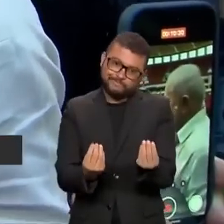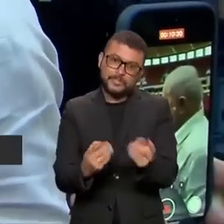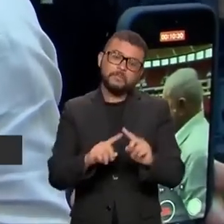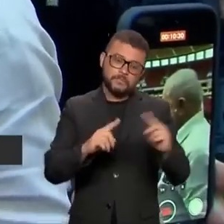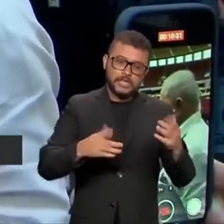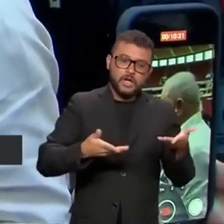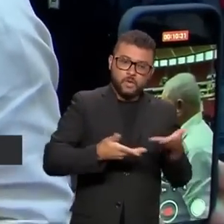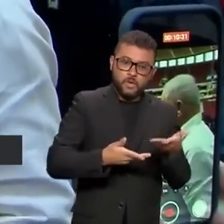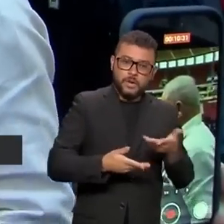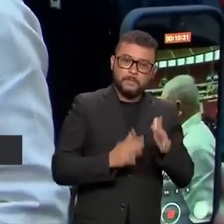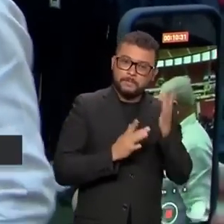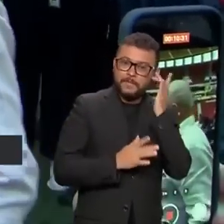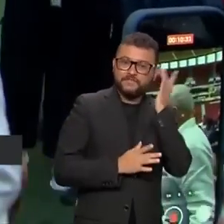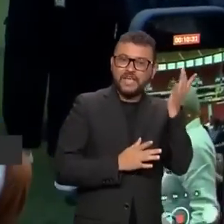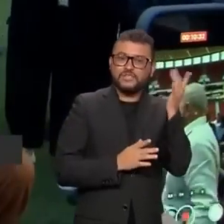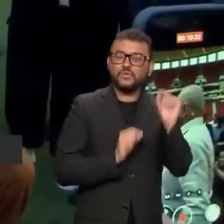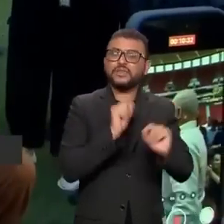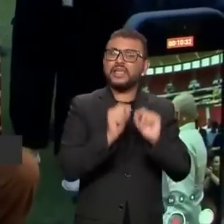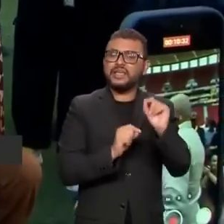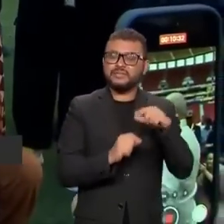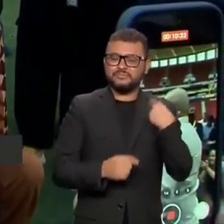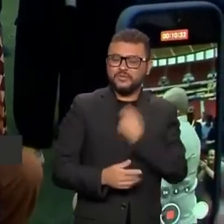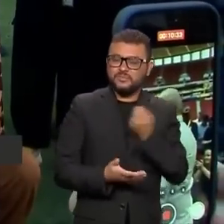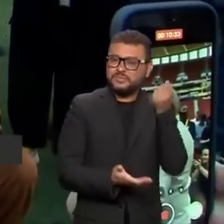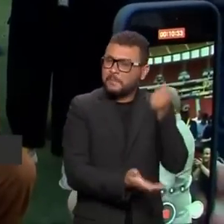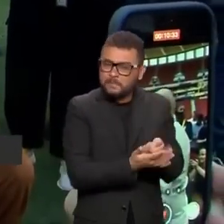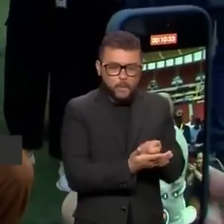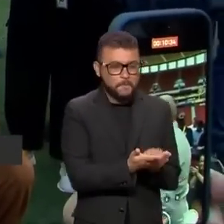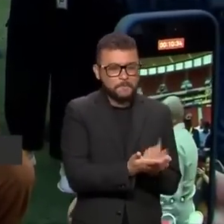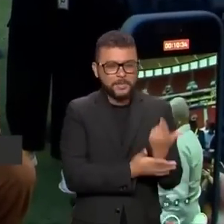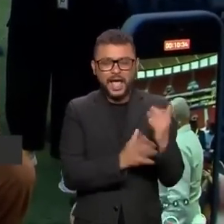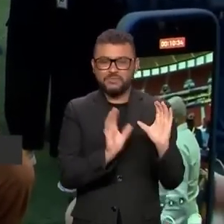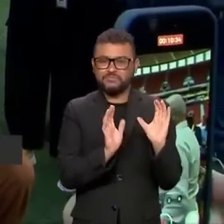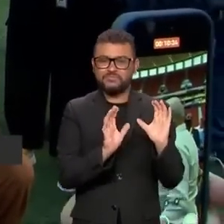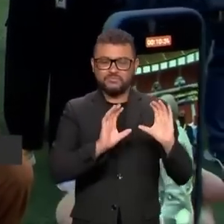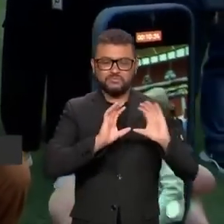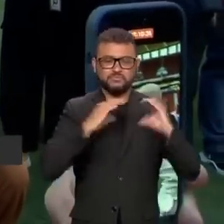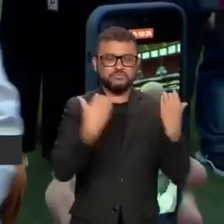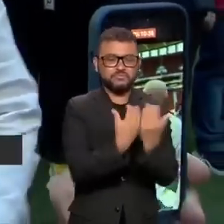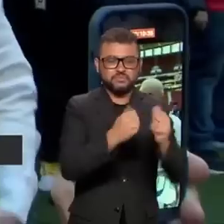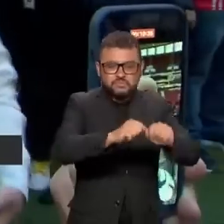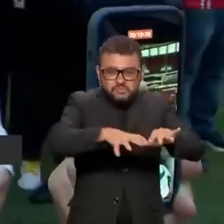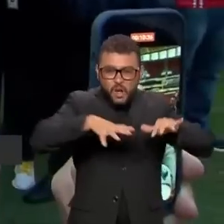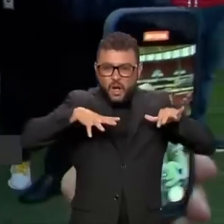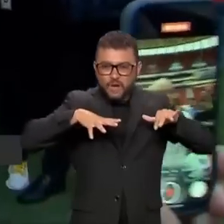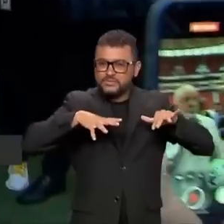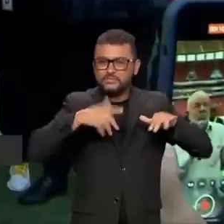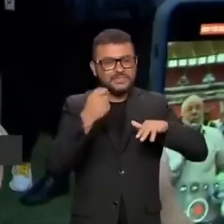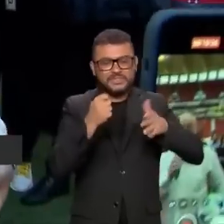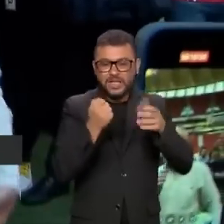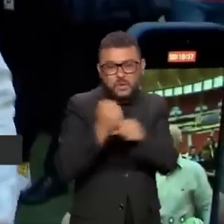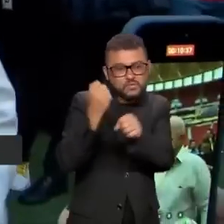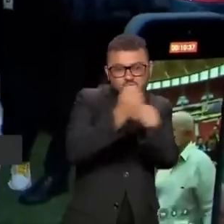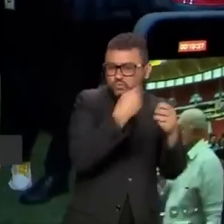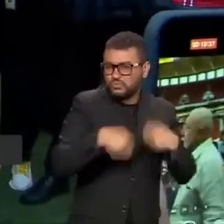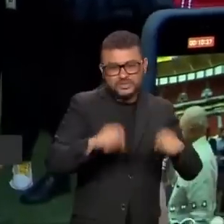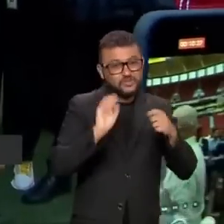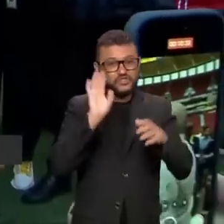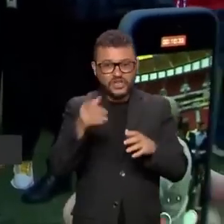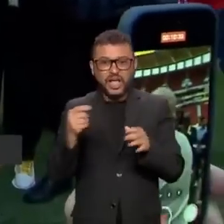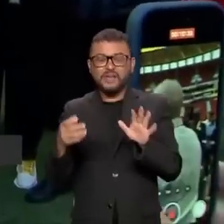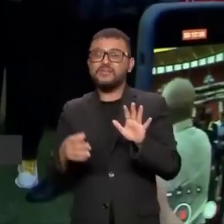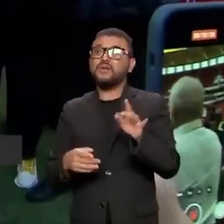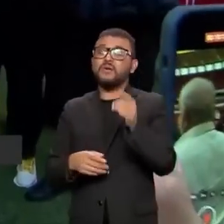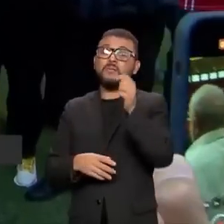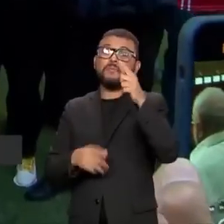ser mais fácil porque a gente não tem mais que gastar dinheiro para fazer estádio. A verdade é que Brasília nunca pensou ter